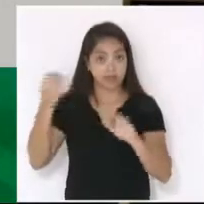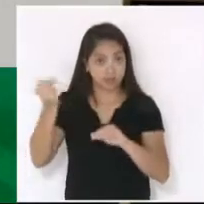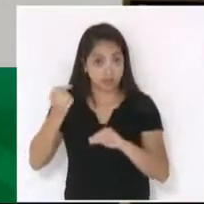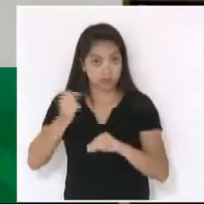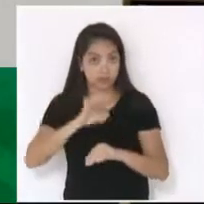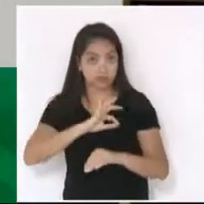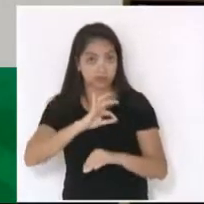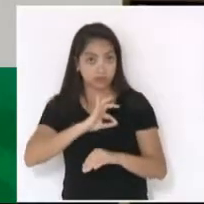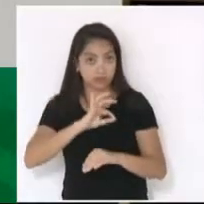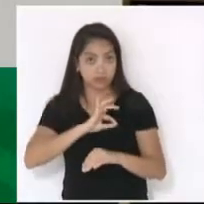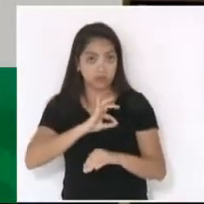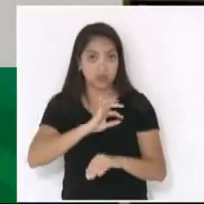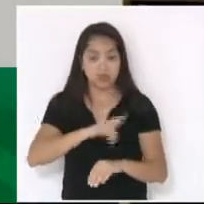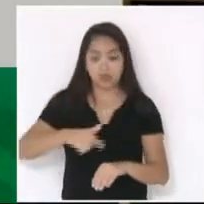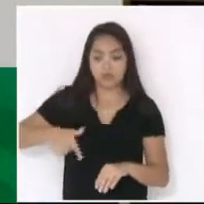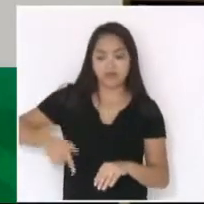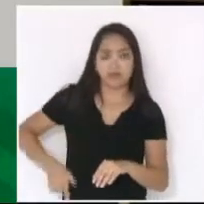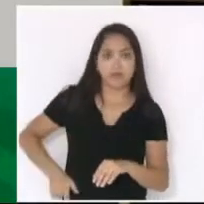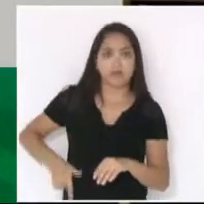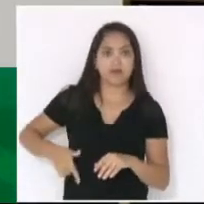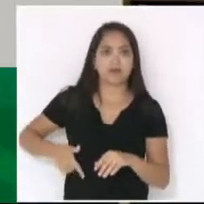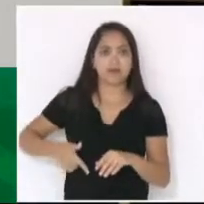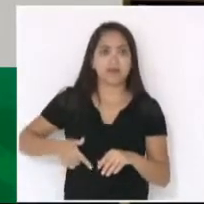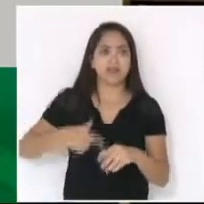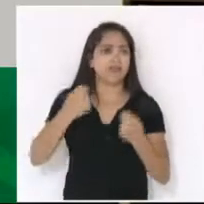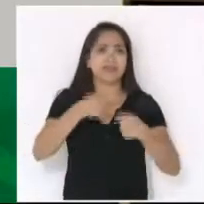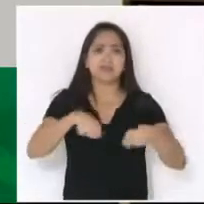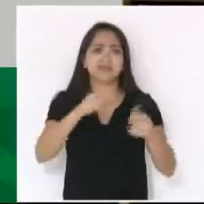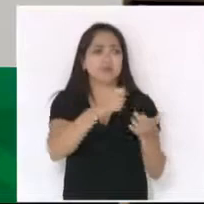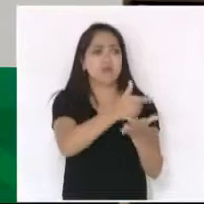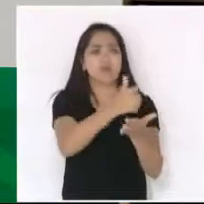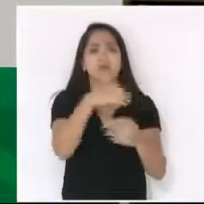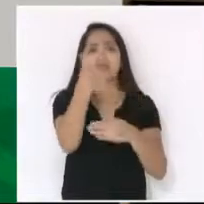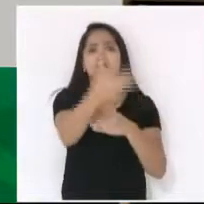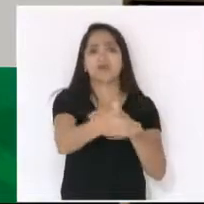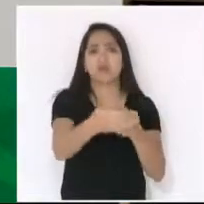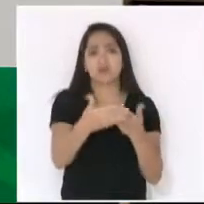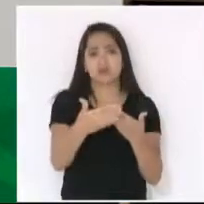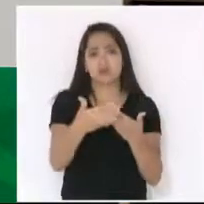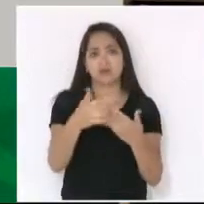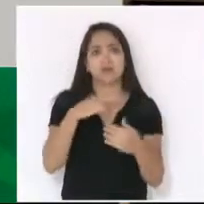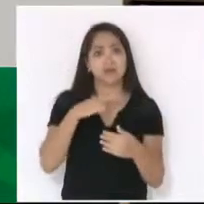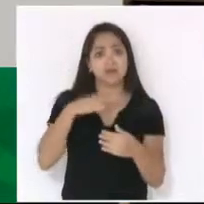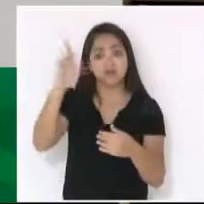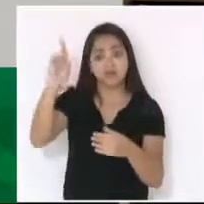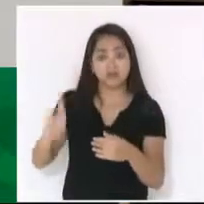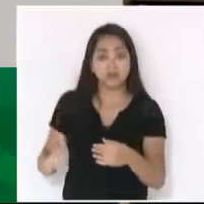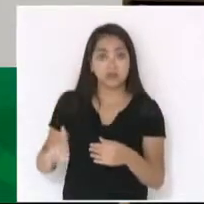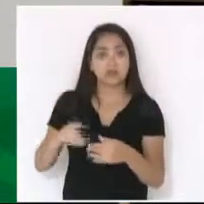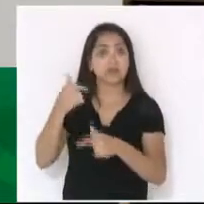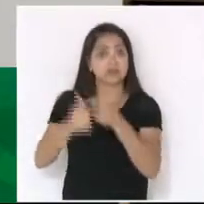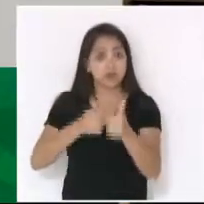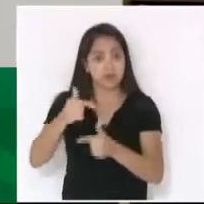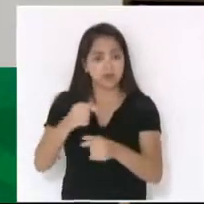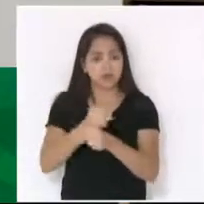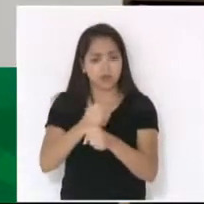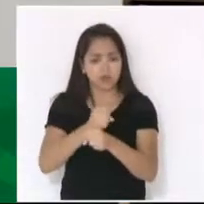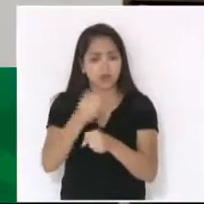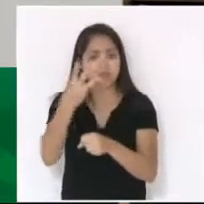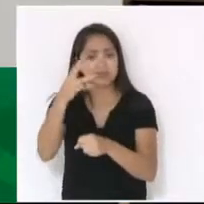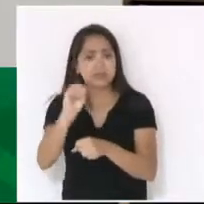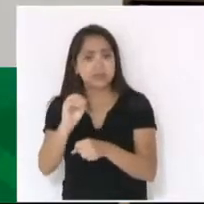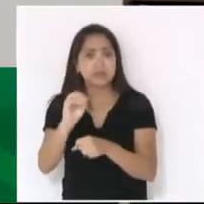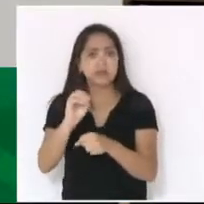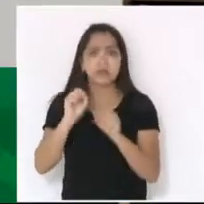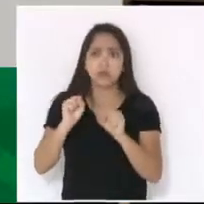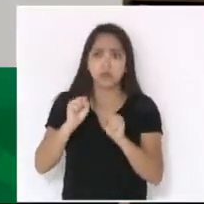policial leva arma para casa vai estar comprando tempo direito depois 30 e poucos anos tem direito deixar sua alma